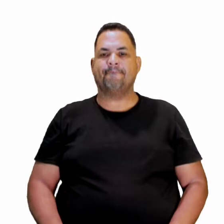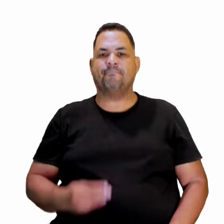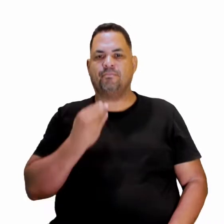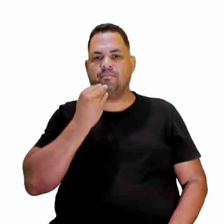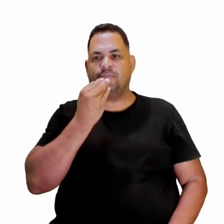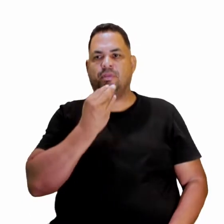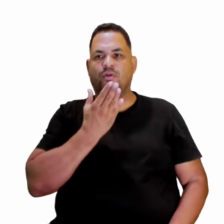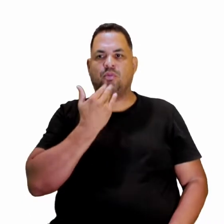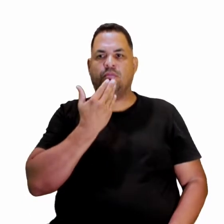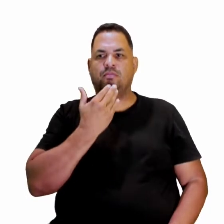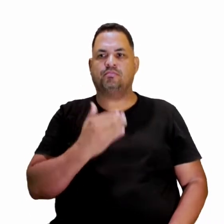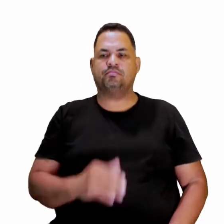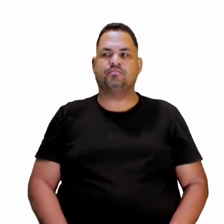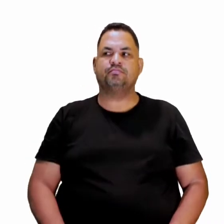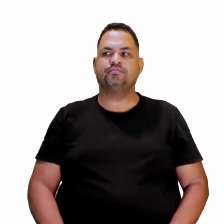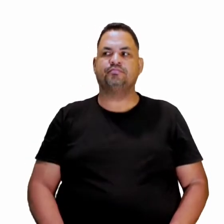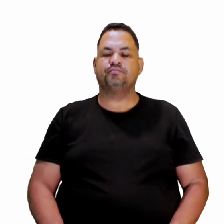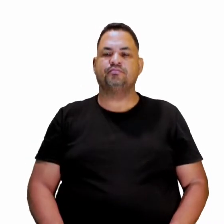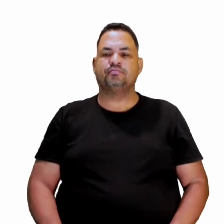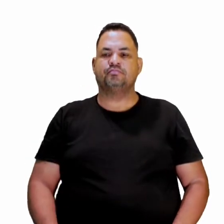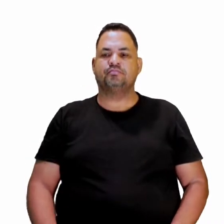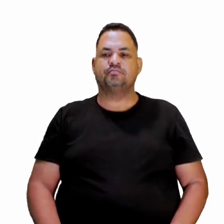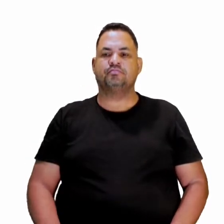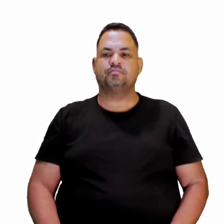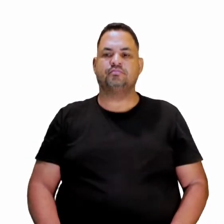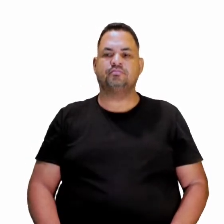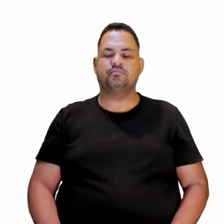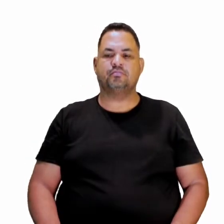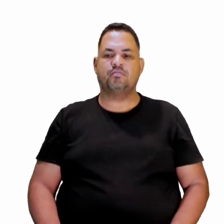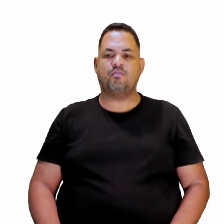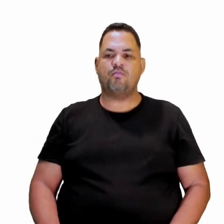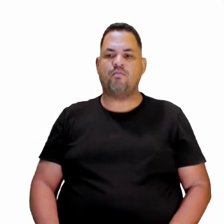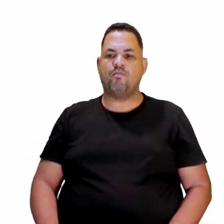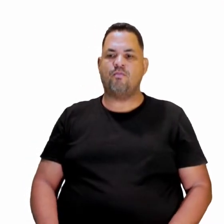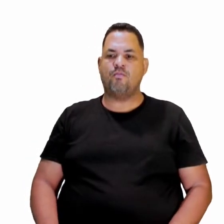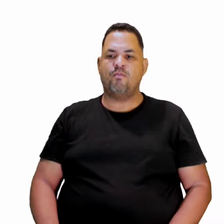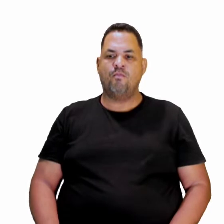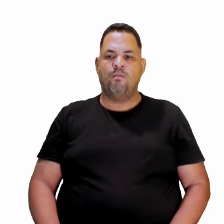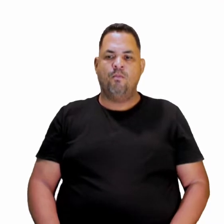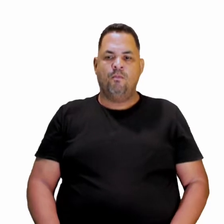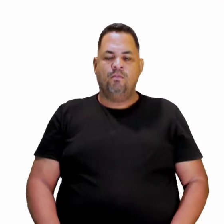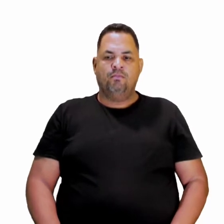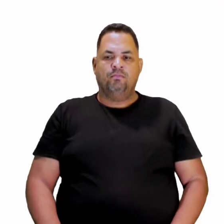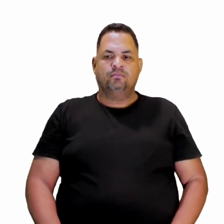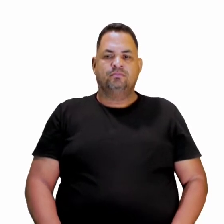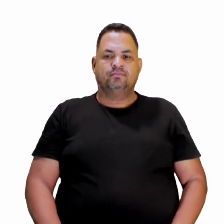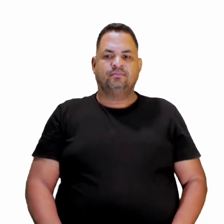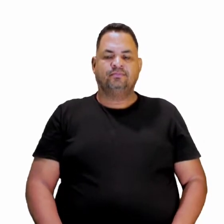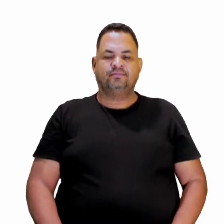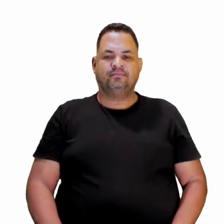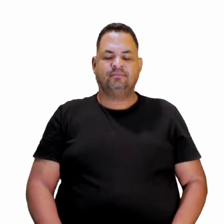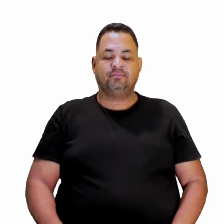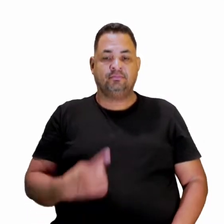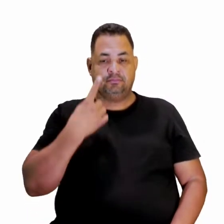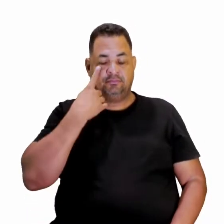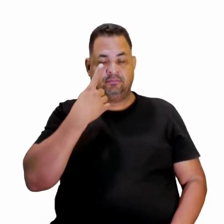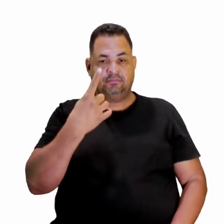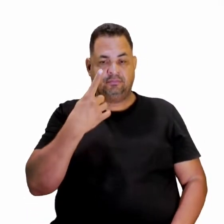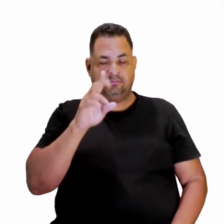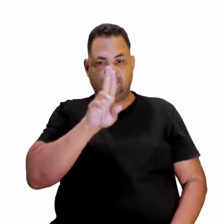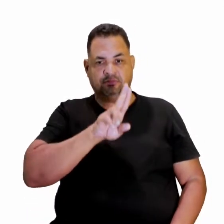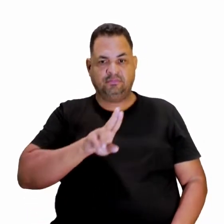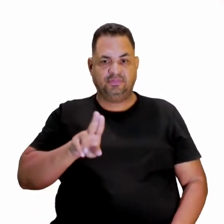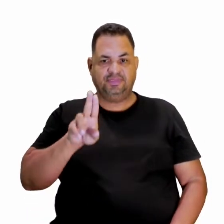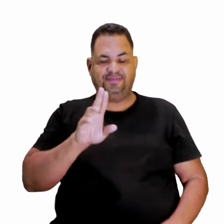comida, nesse sentido de pedir comida, tá? A gente está falando sobre comidas. Você vai notar que ele vai ser usado